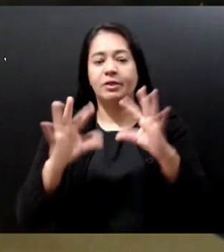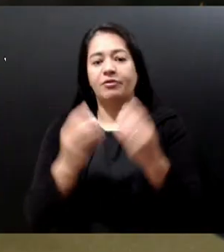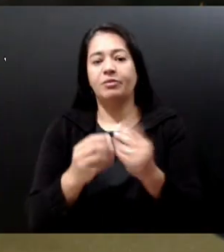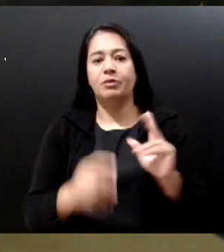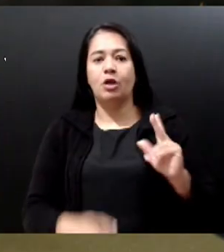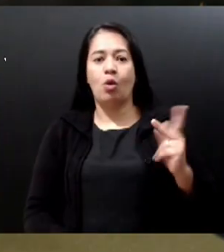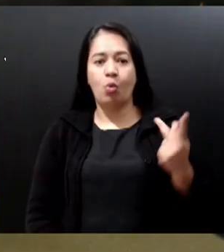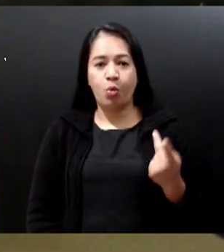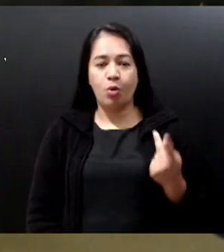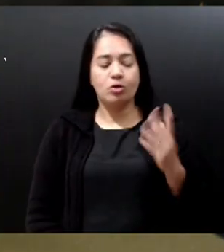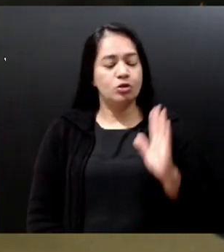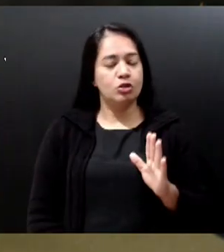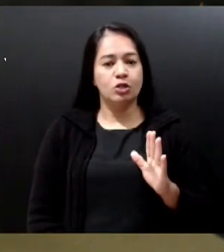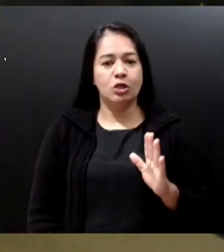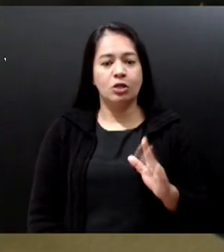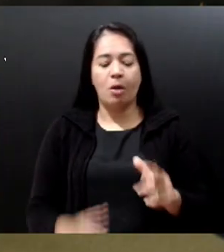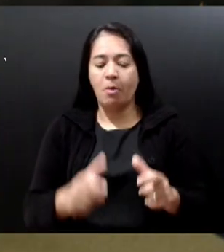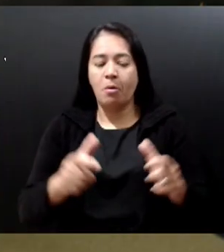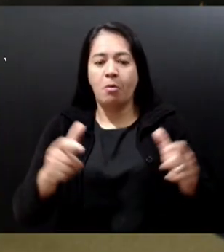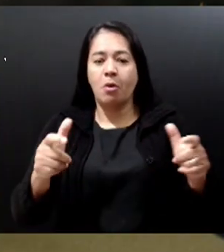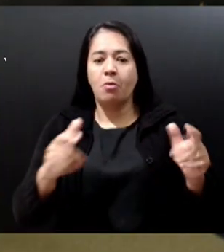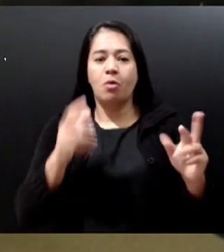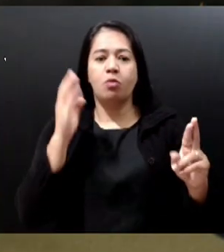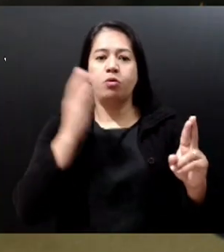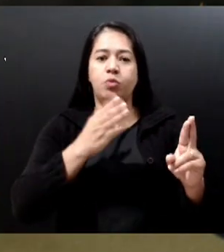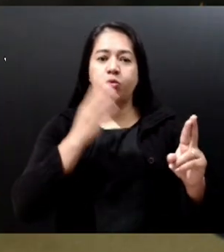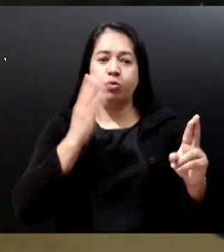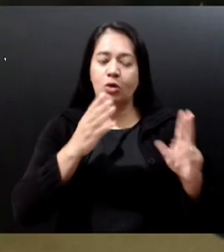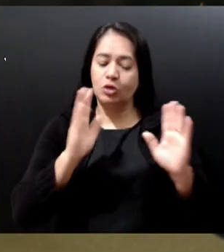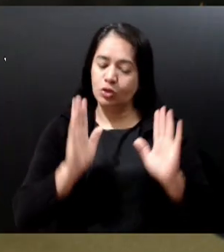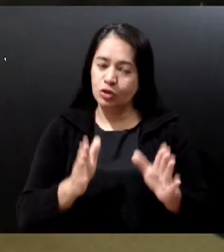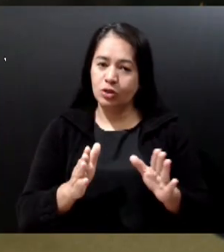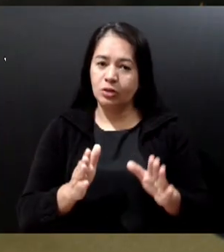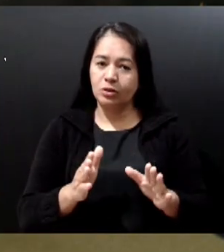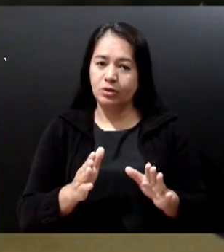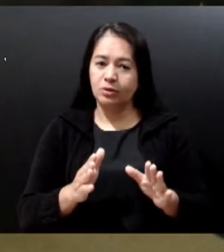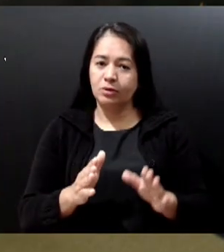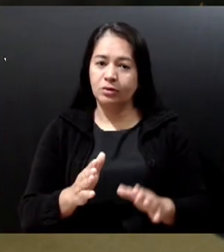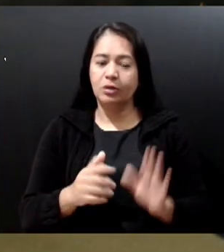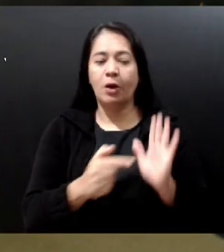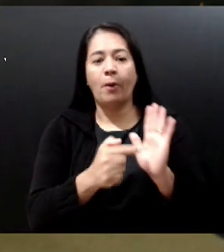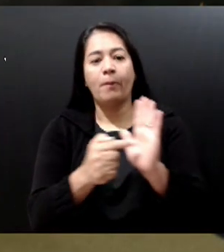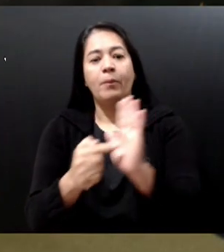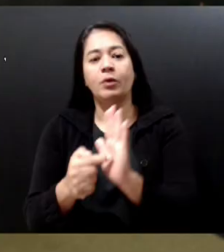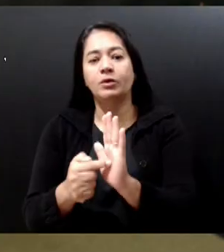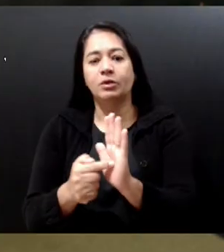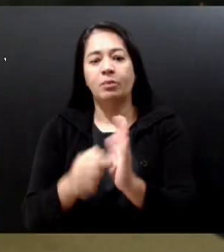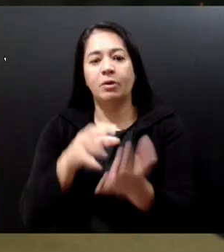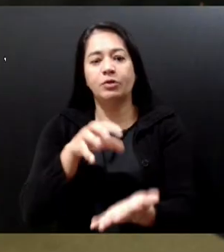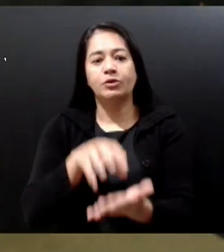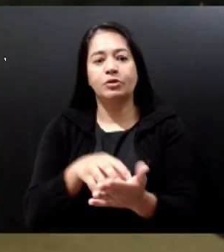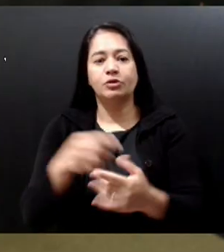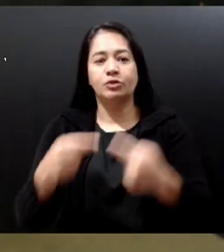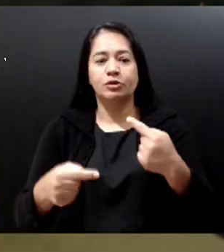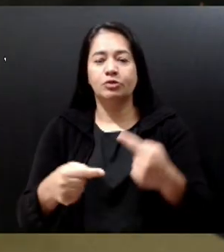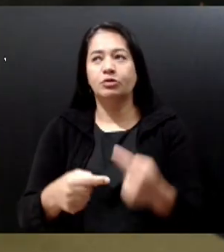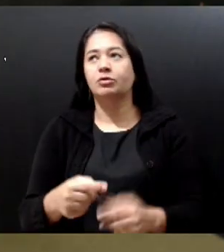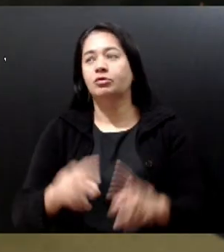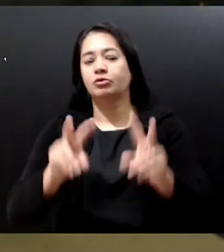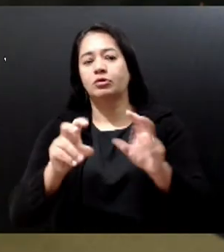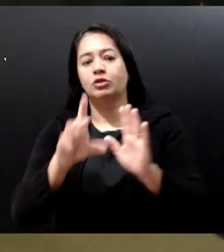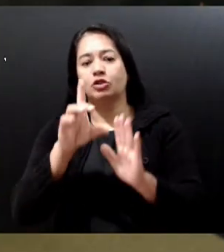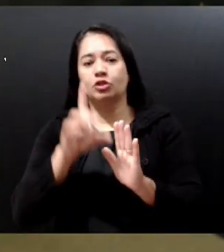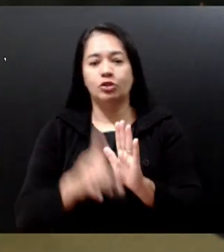de maior representatividade, trazendo para o centro do debate questões de direitos, reconhecimento social